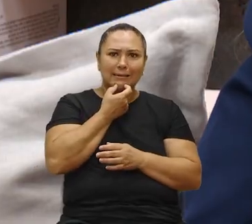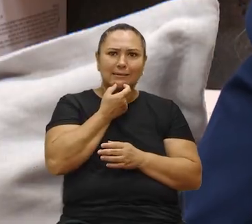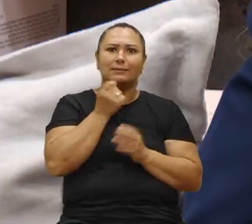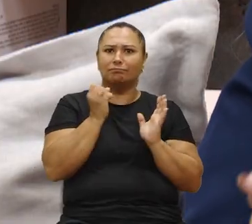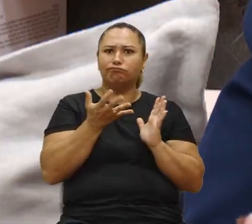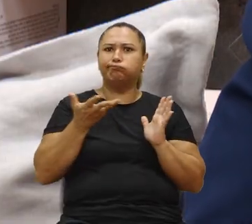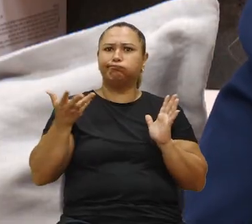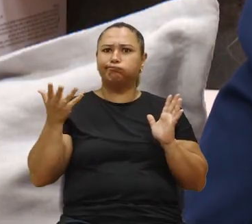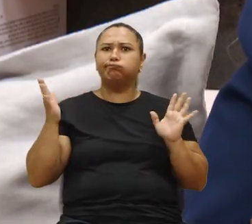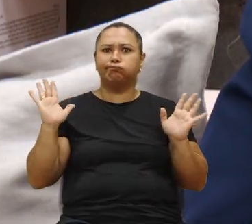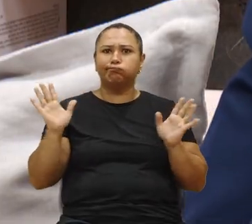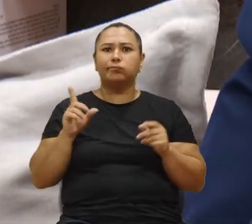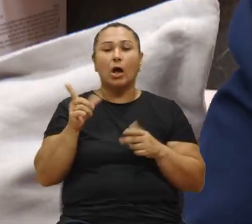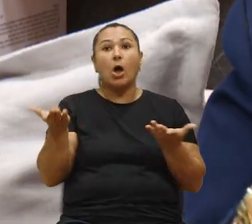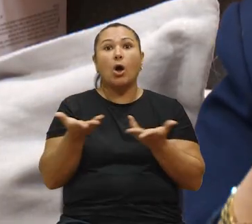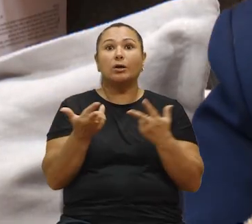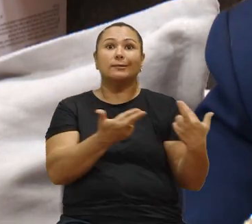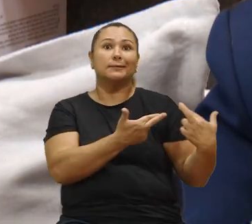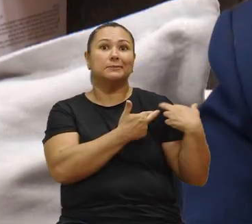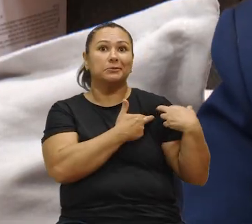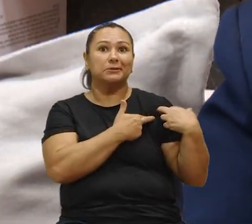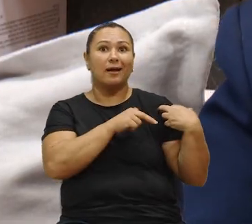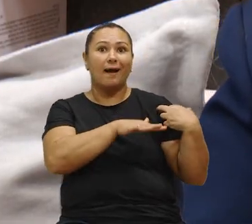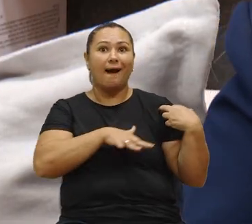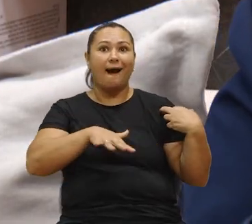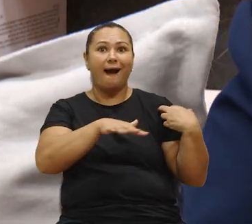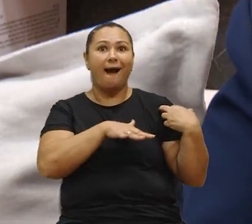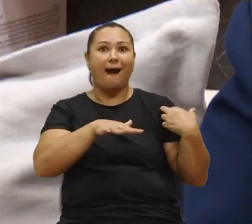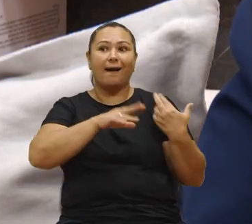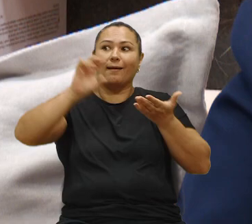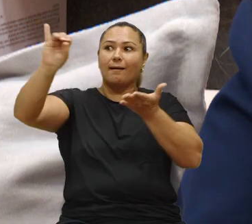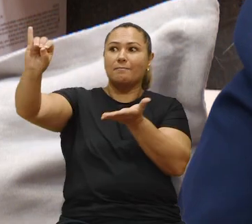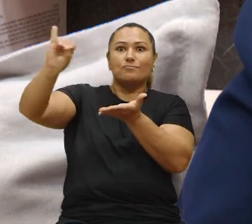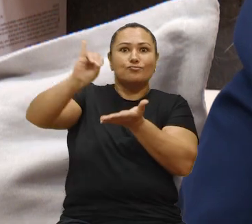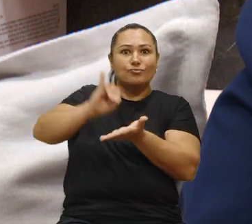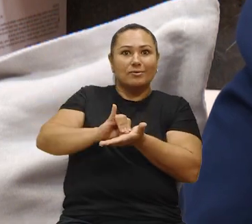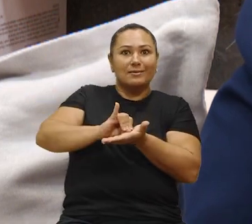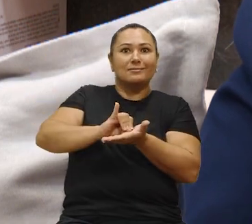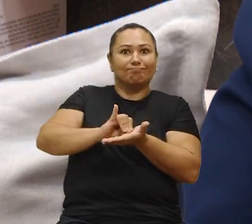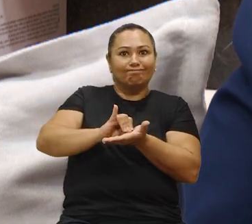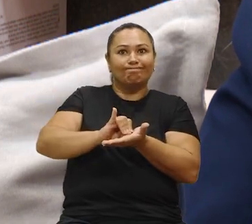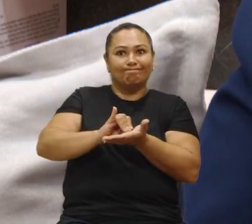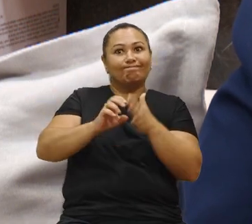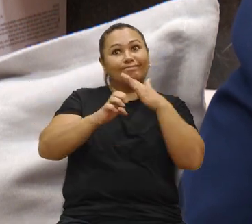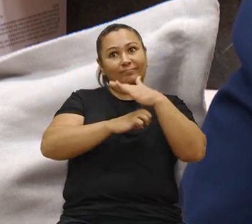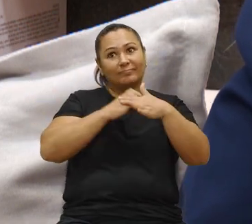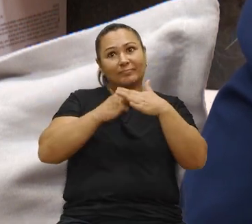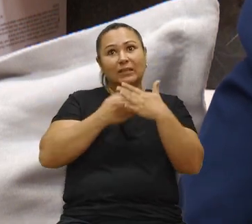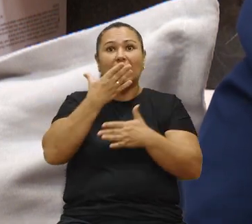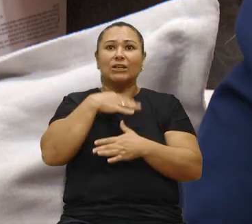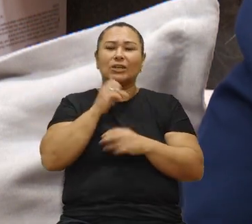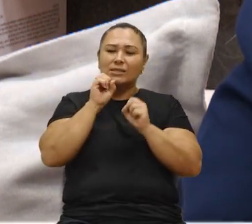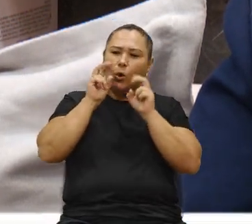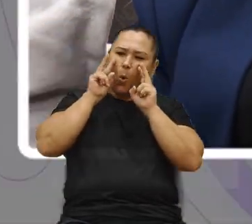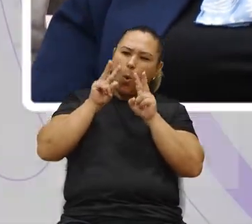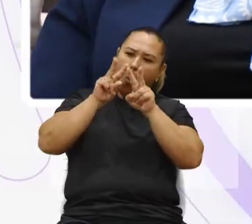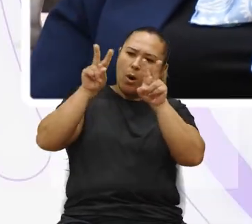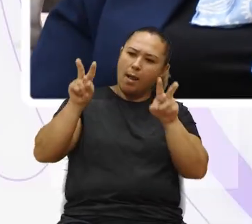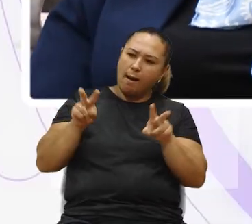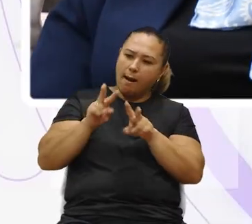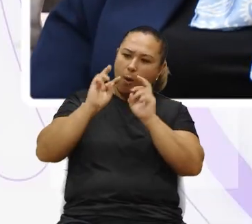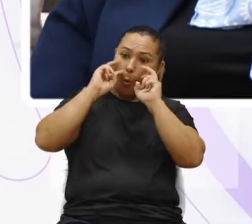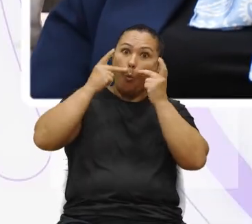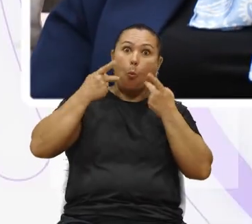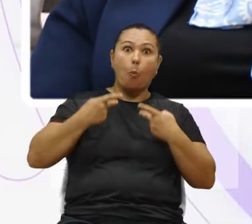já o inglês fluente, hoje ela é responsável pela área de importação da empresa. Então, assim, eu acho que